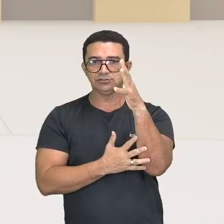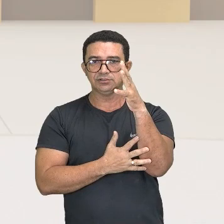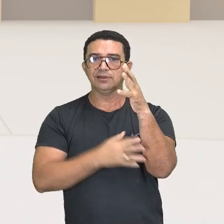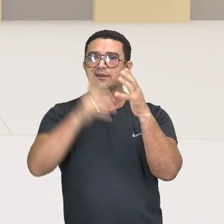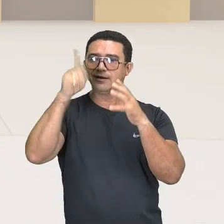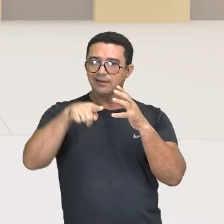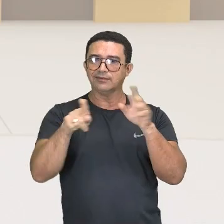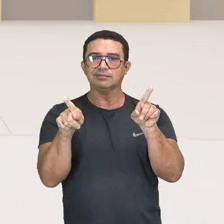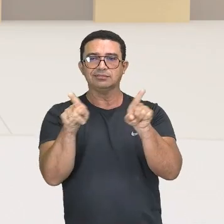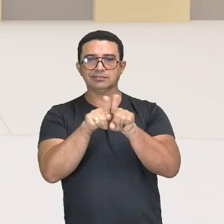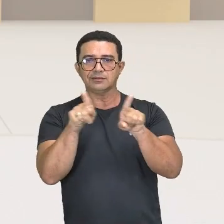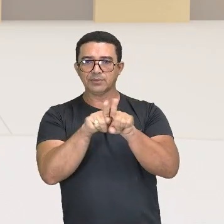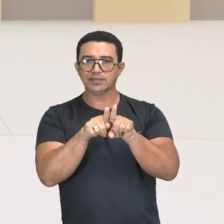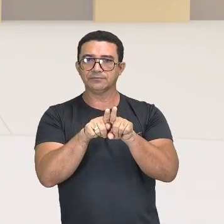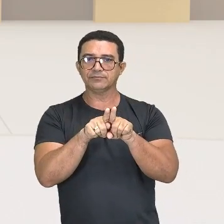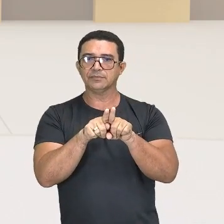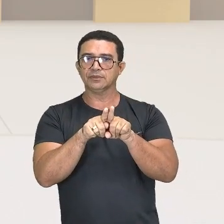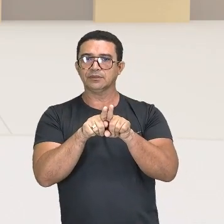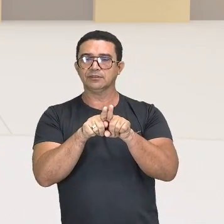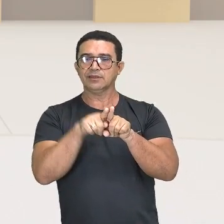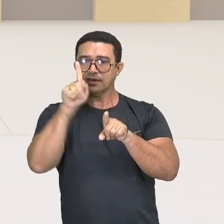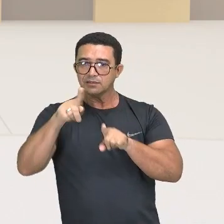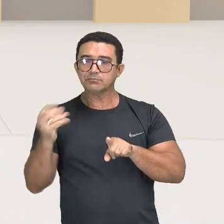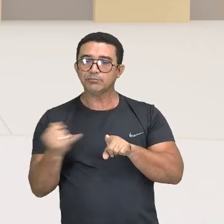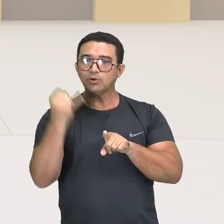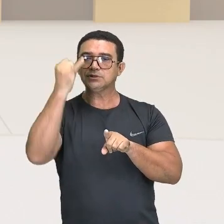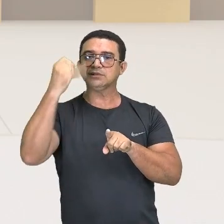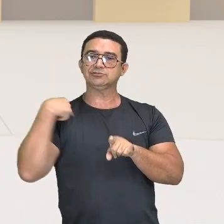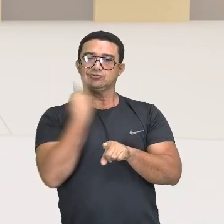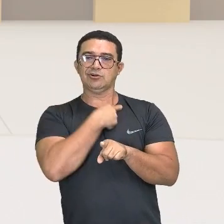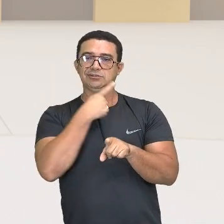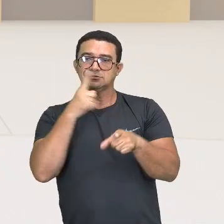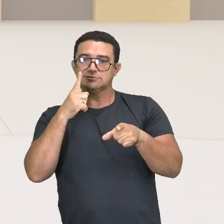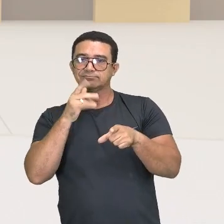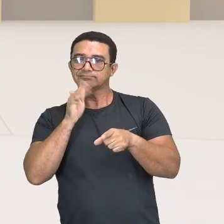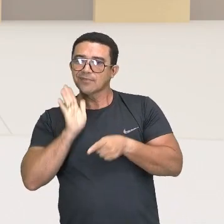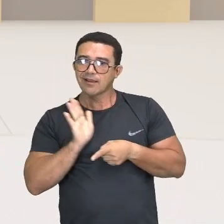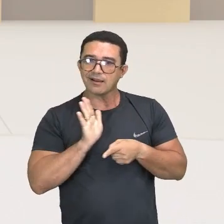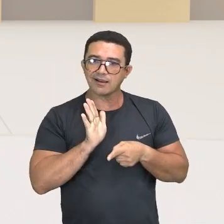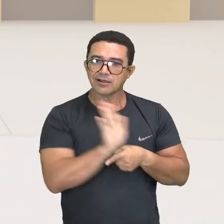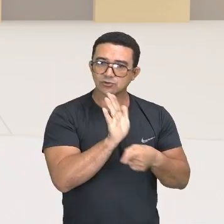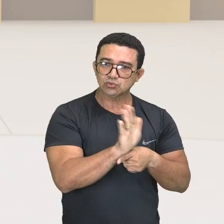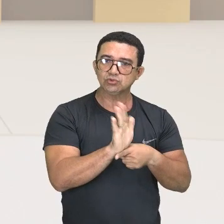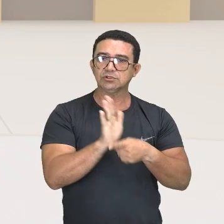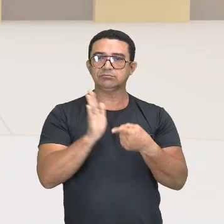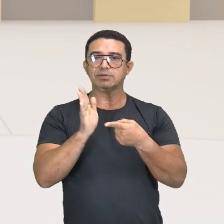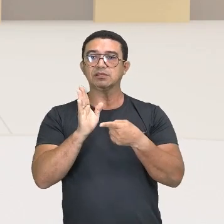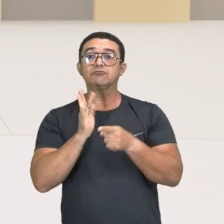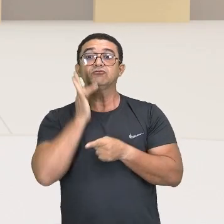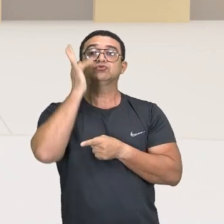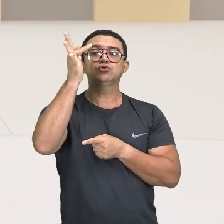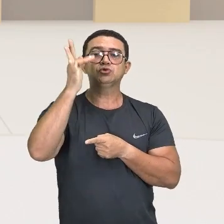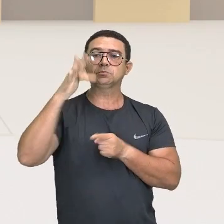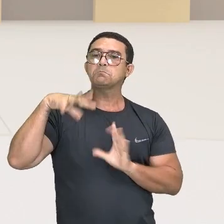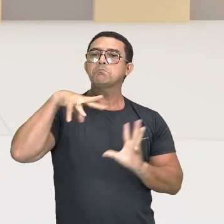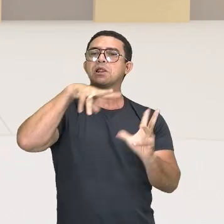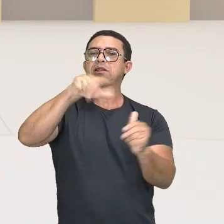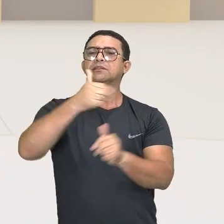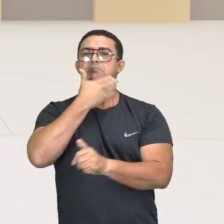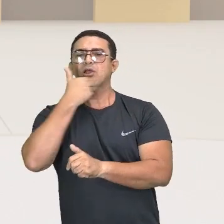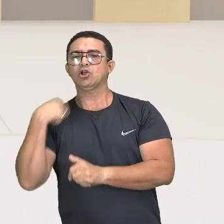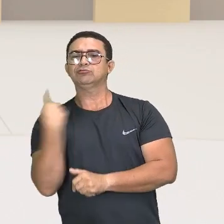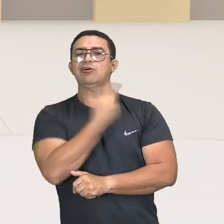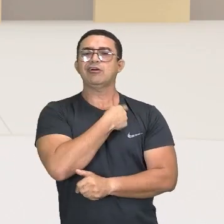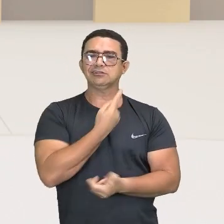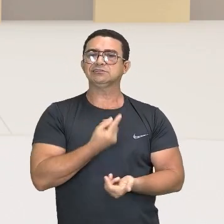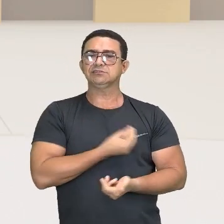também para a nossa contribuição, digamos assim, para um planeta melhor, onde a gente possa